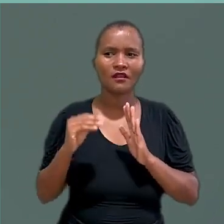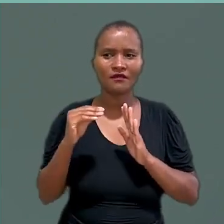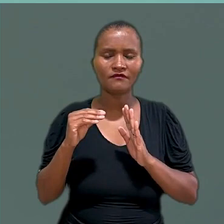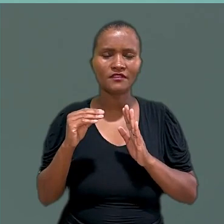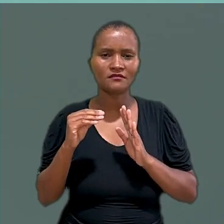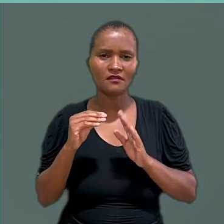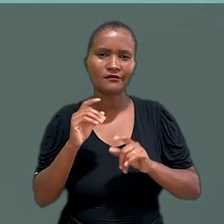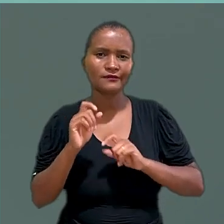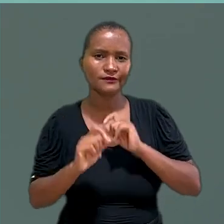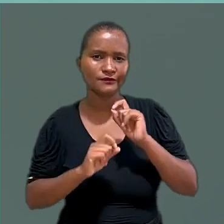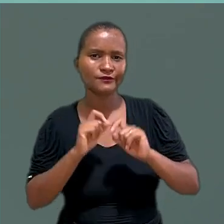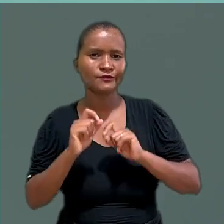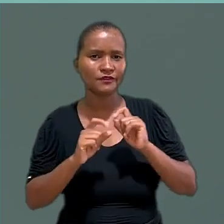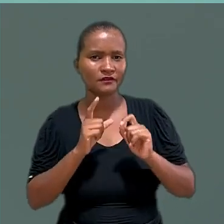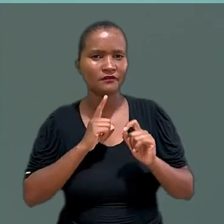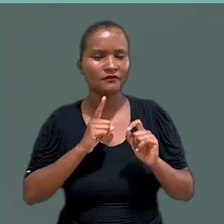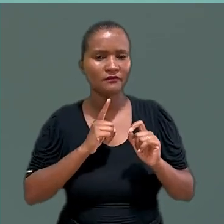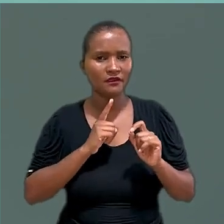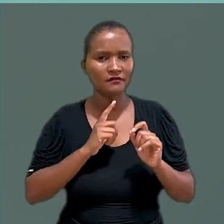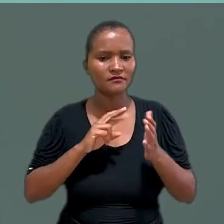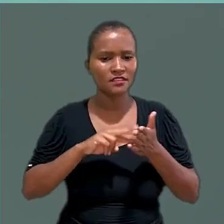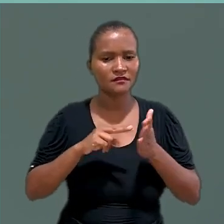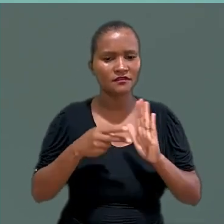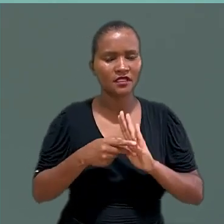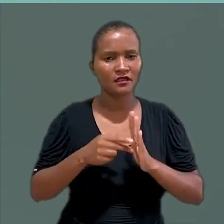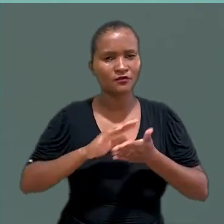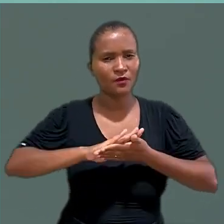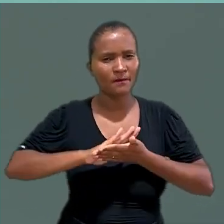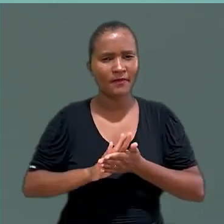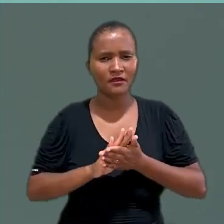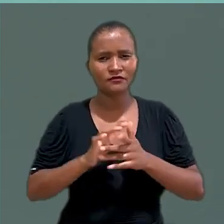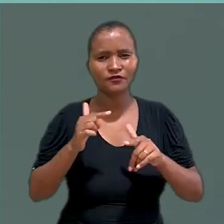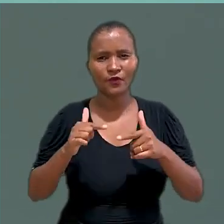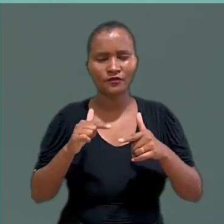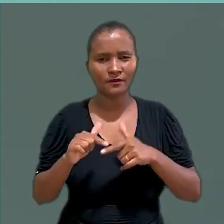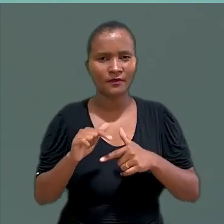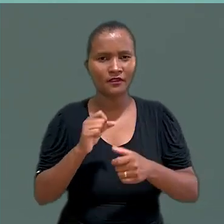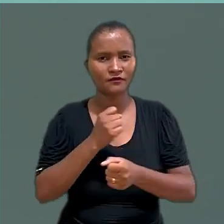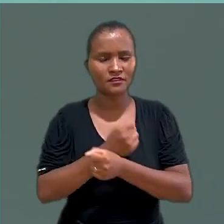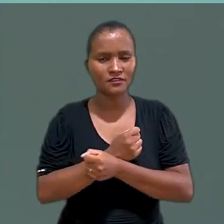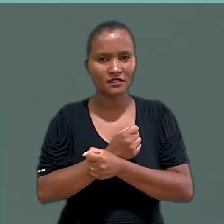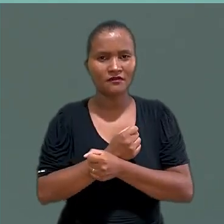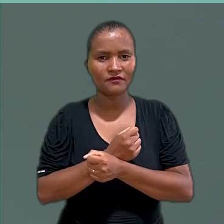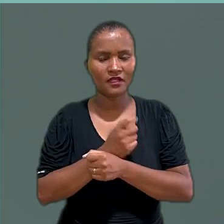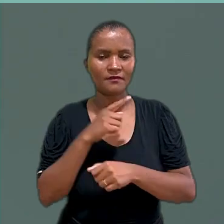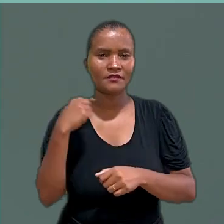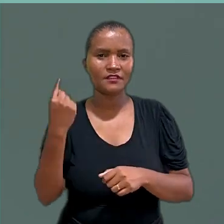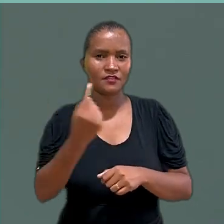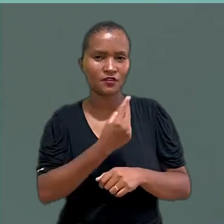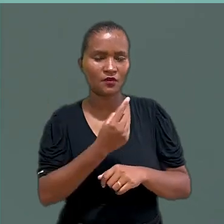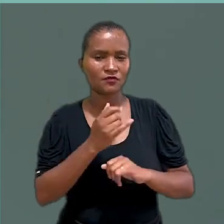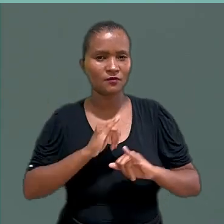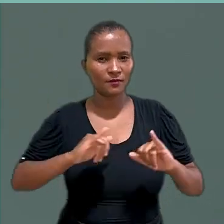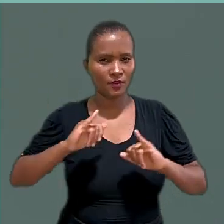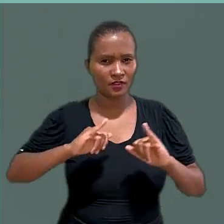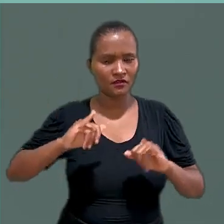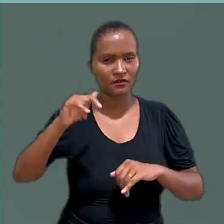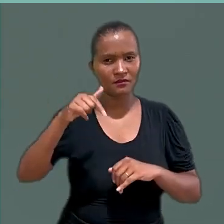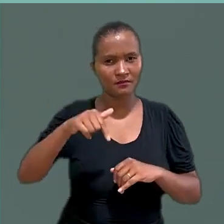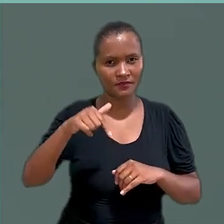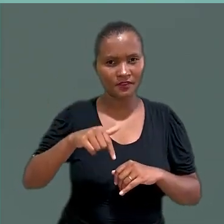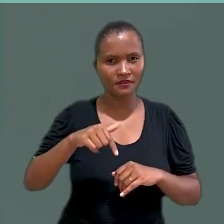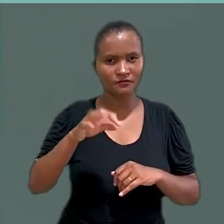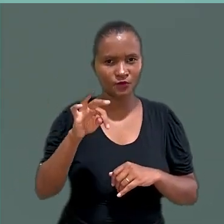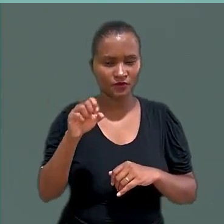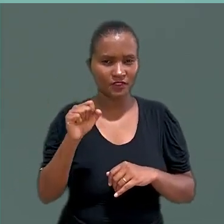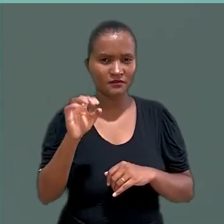que tem significado o combate ao trabalho escravo. E esse nosso programa aqui